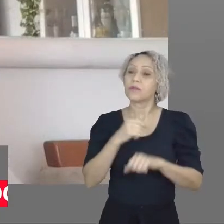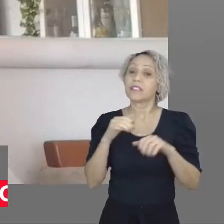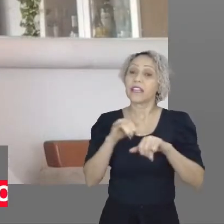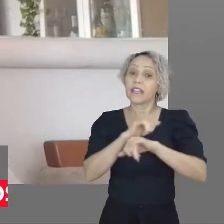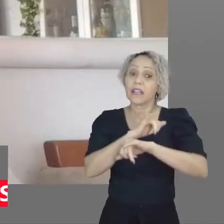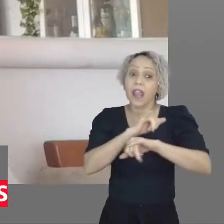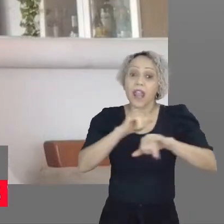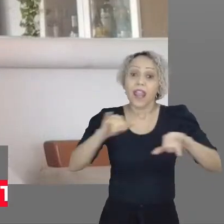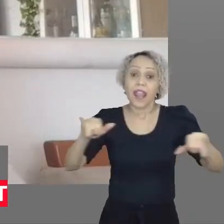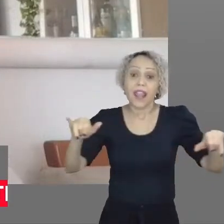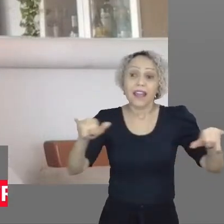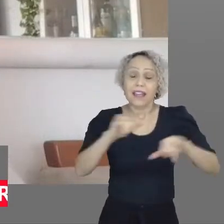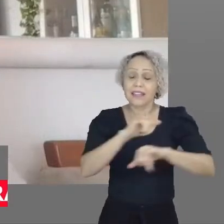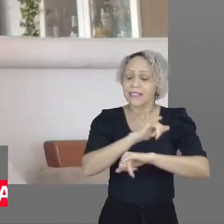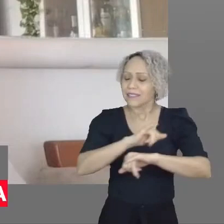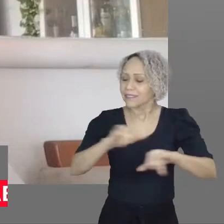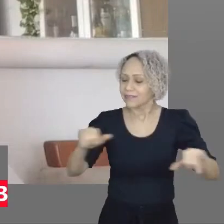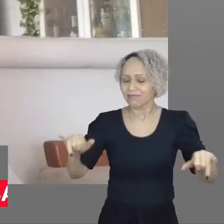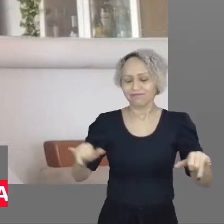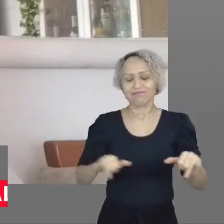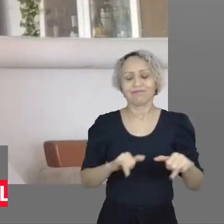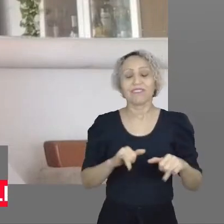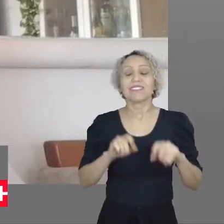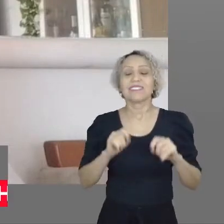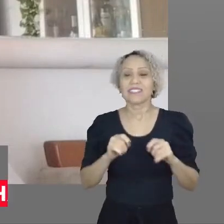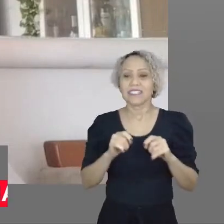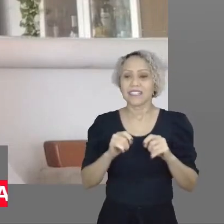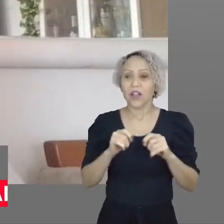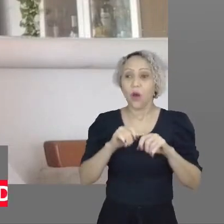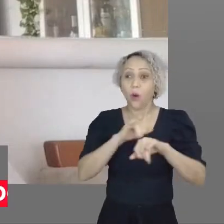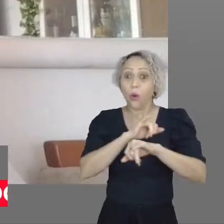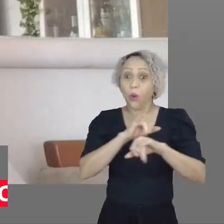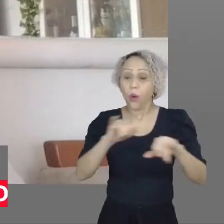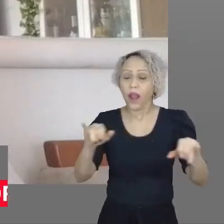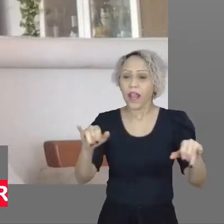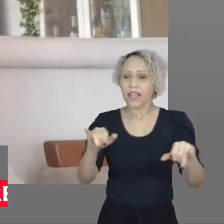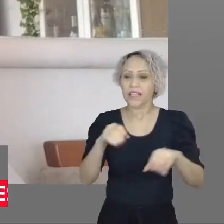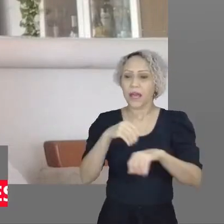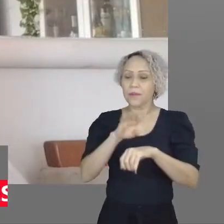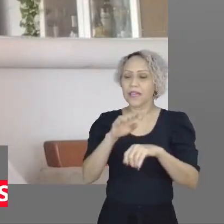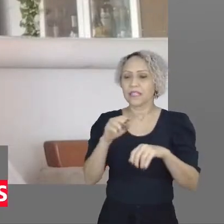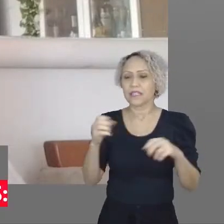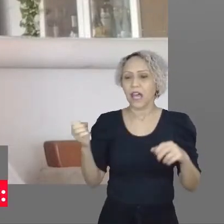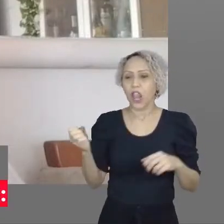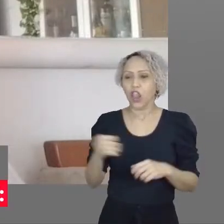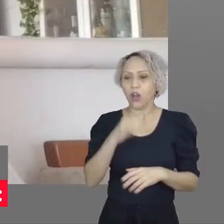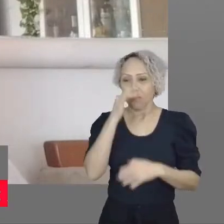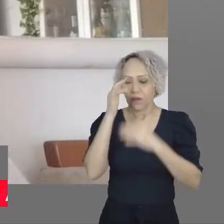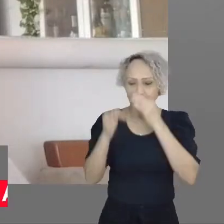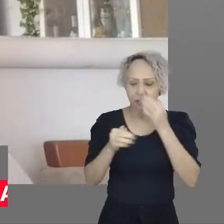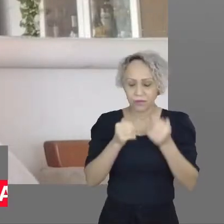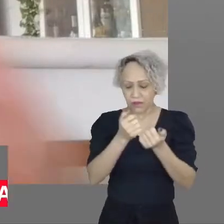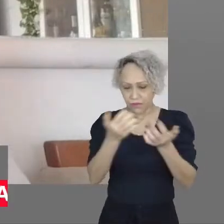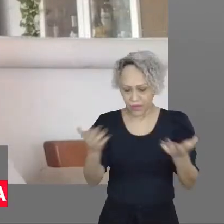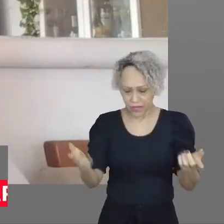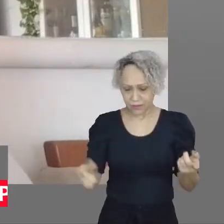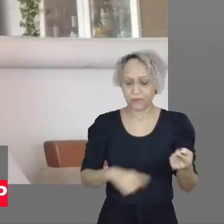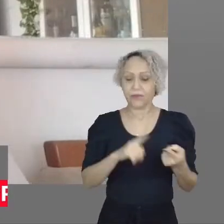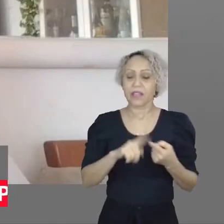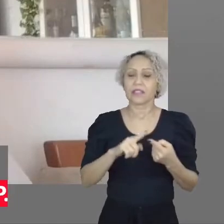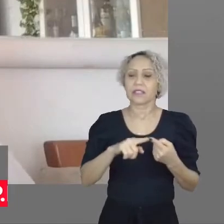lançamento do Nova Primavera. Vai estar Benedita da Silva, professor César, que tem uma formulação excepcional sobre